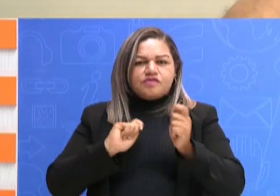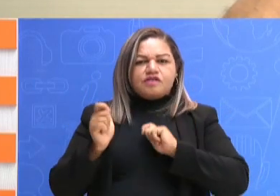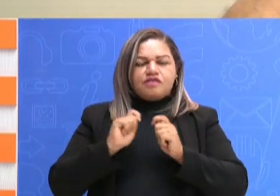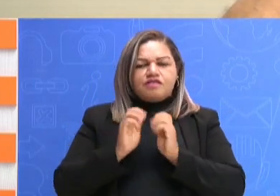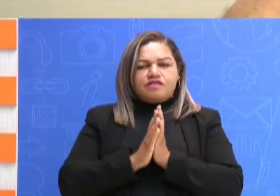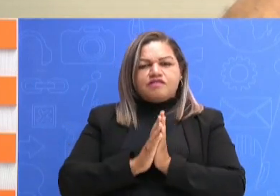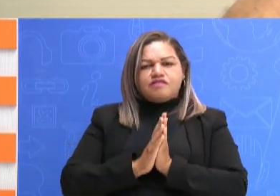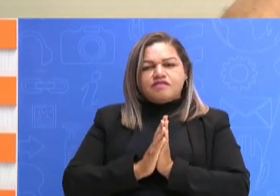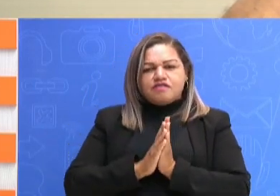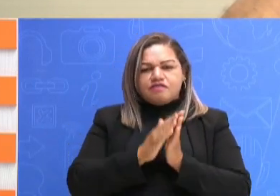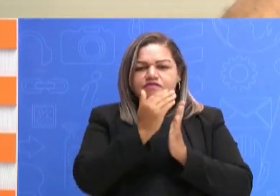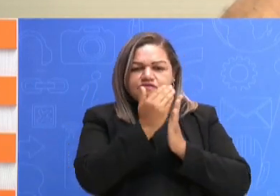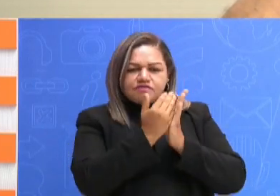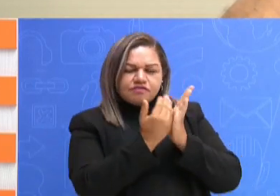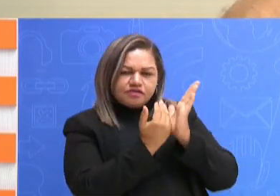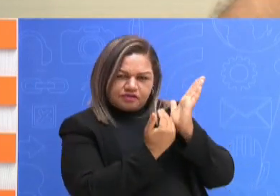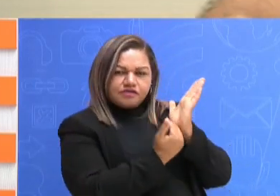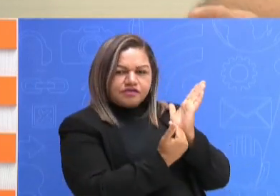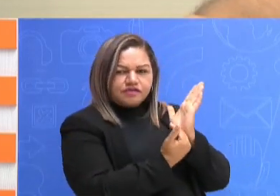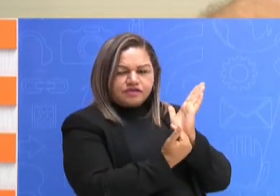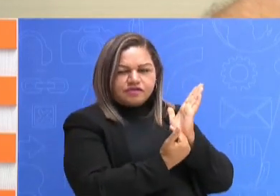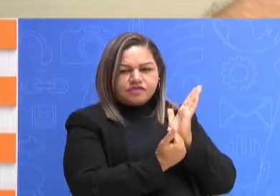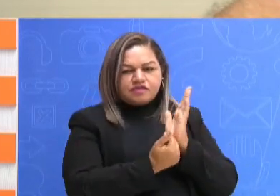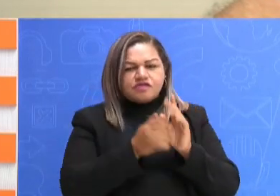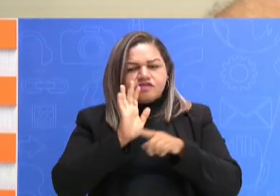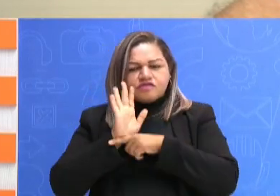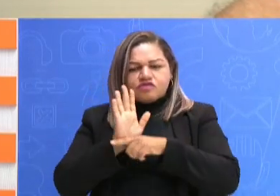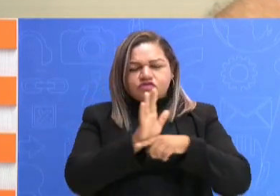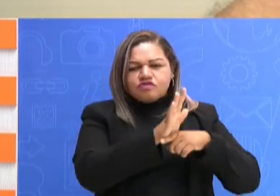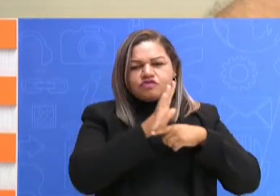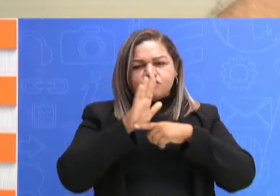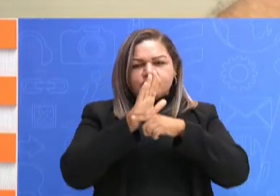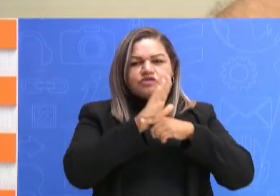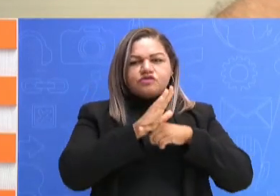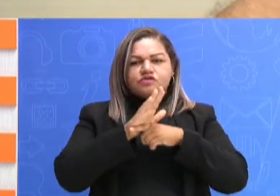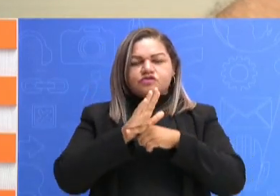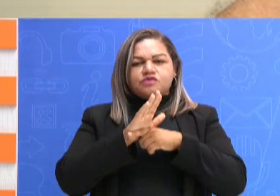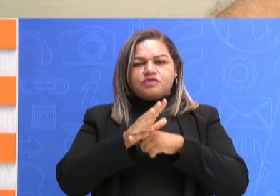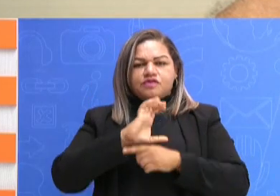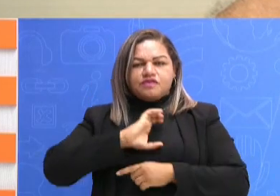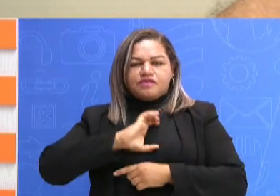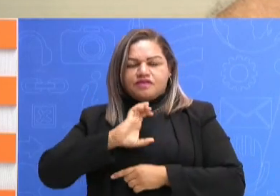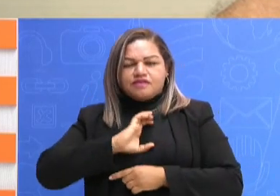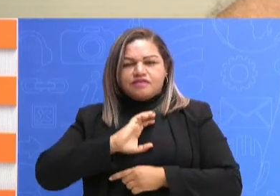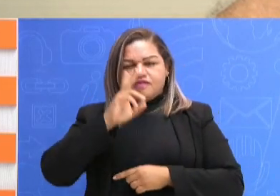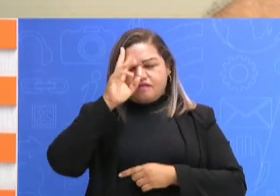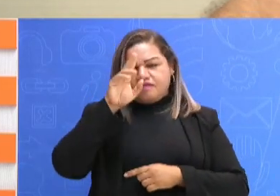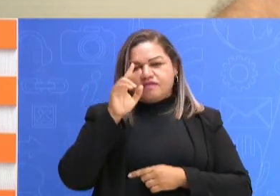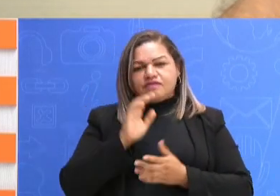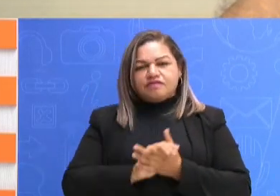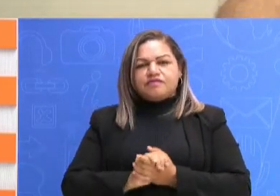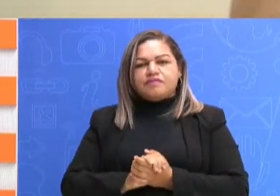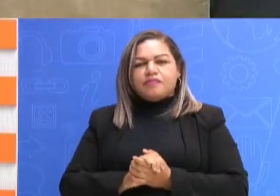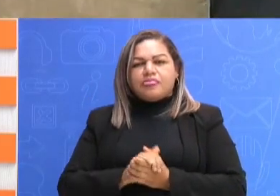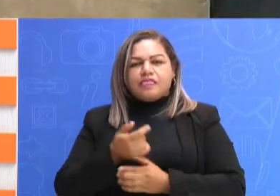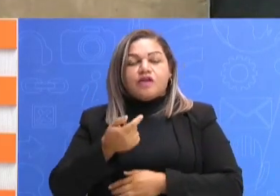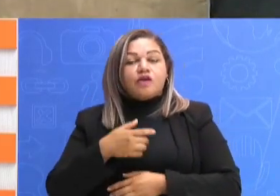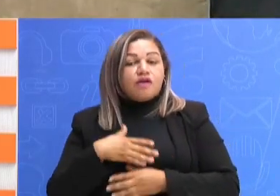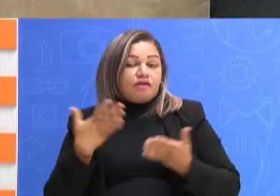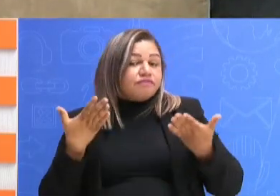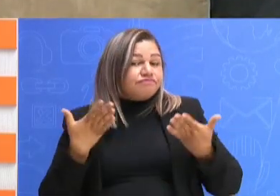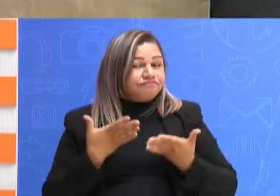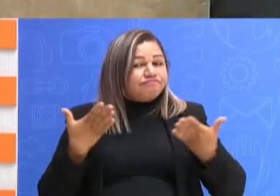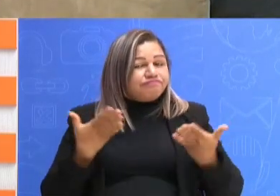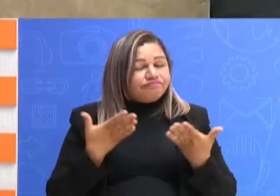emenda parlamentar do deputado Zé Reinaldo Tavares, que ajudou Caxias na saúde pública. Muito obrigado por ter lembrado o nosso nome. Augusto, é o seguinte, o